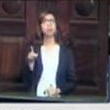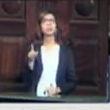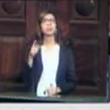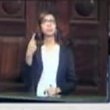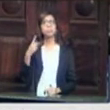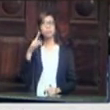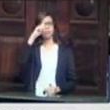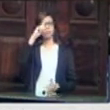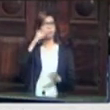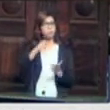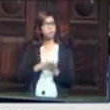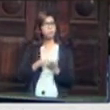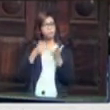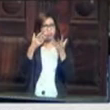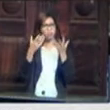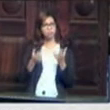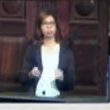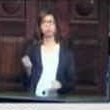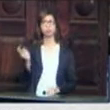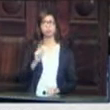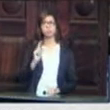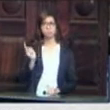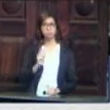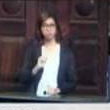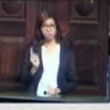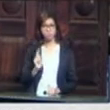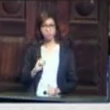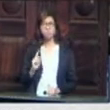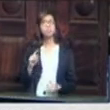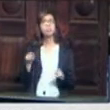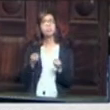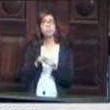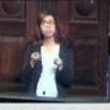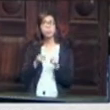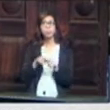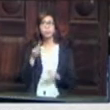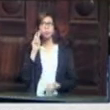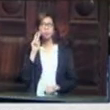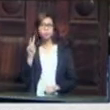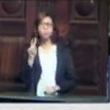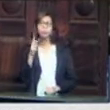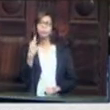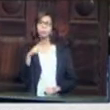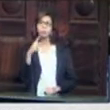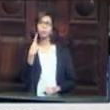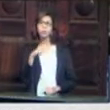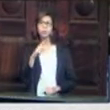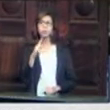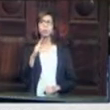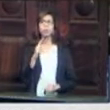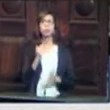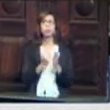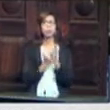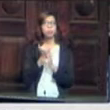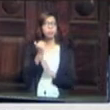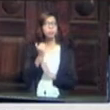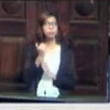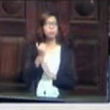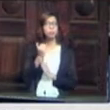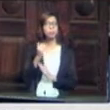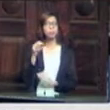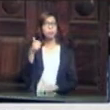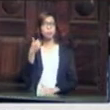a essa decisão. Aliado a isso, assistimos aqui o aumento da alíquota de 11